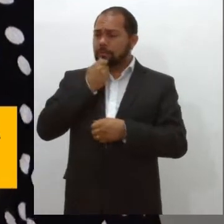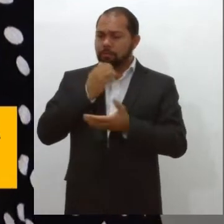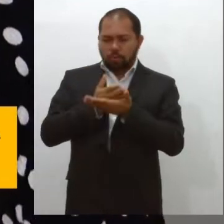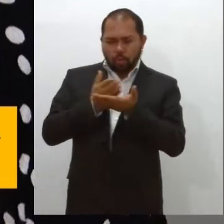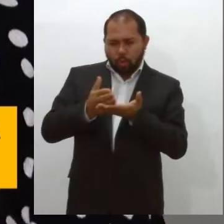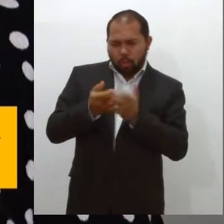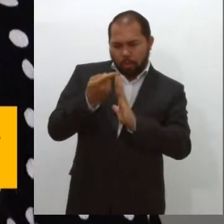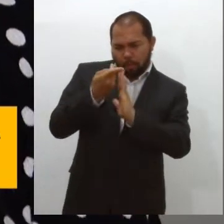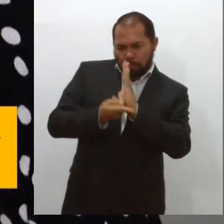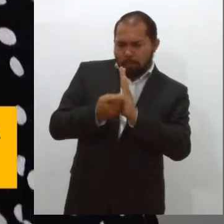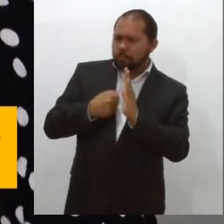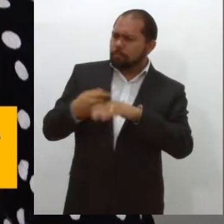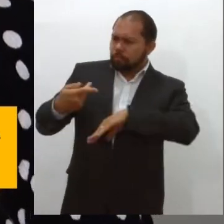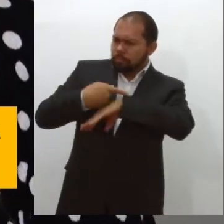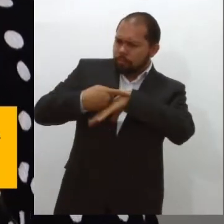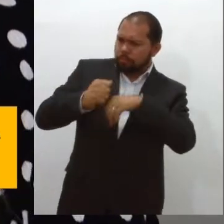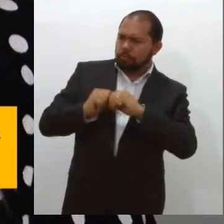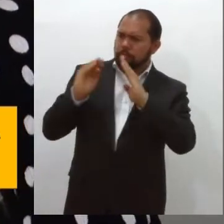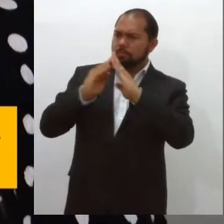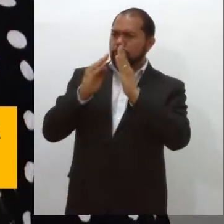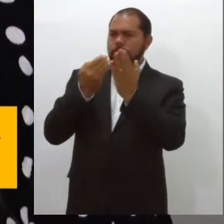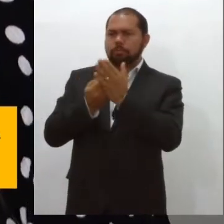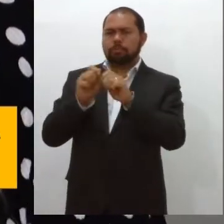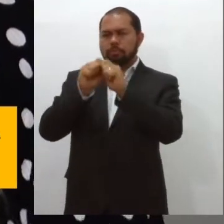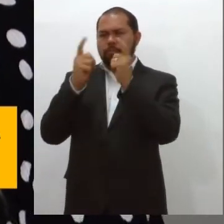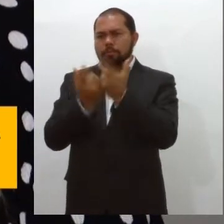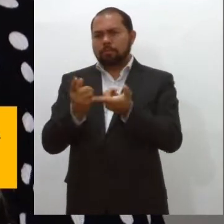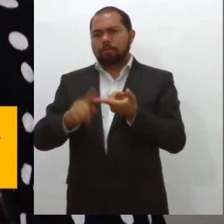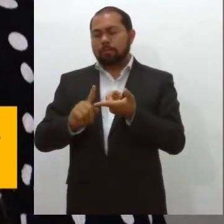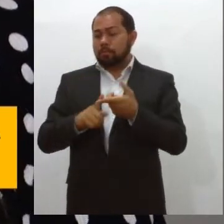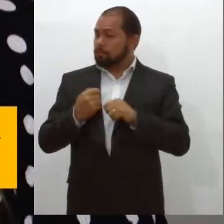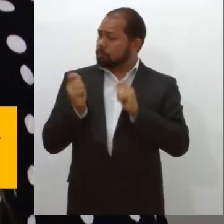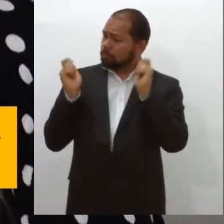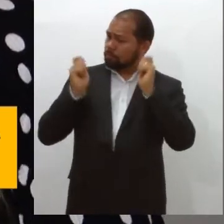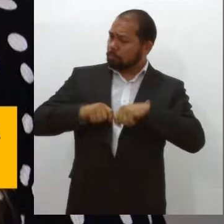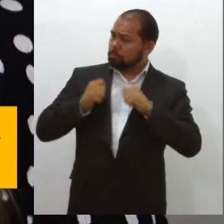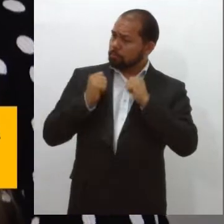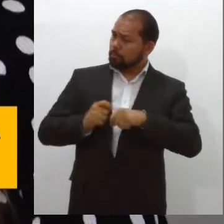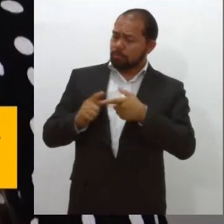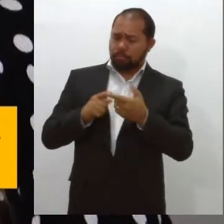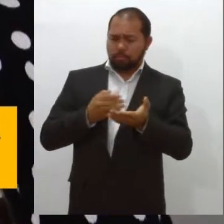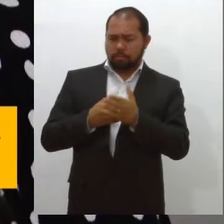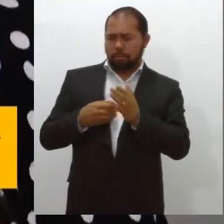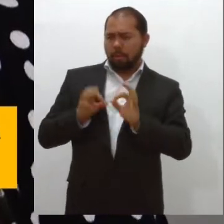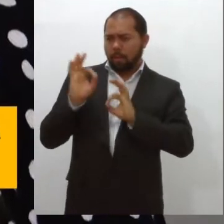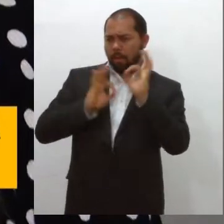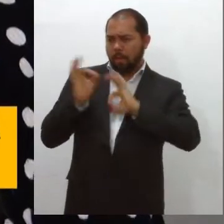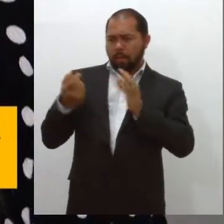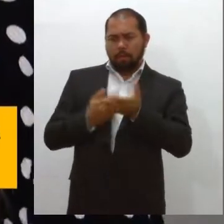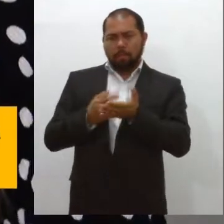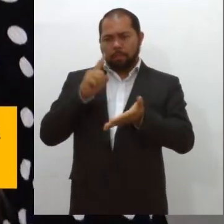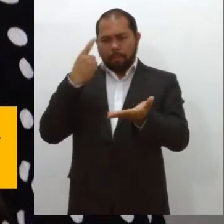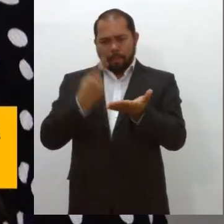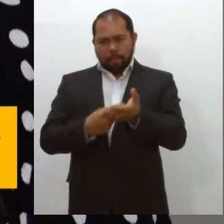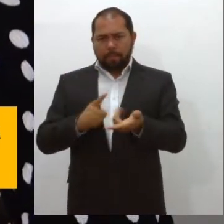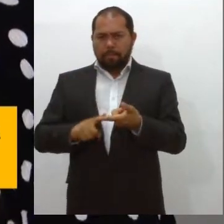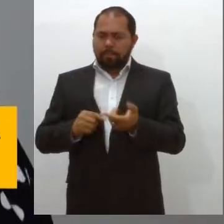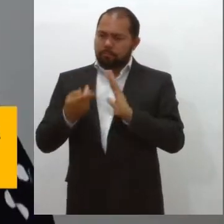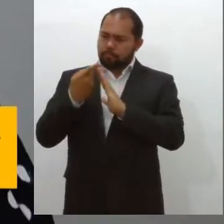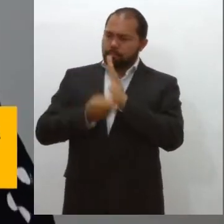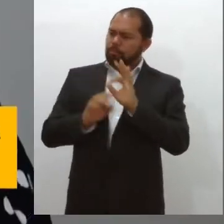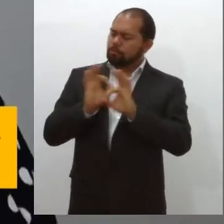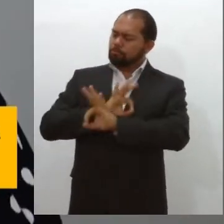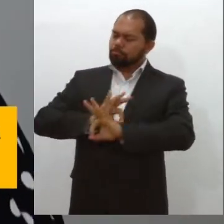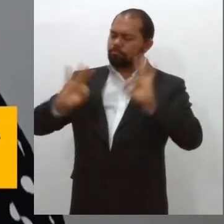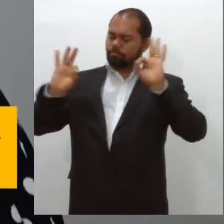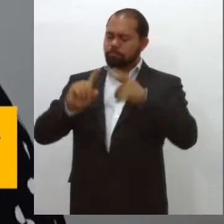nos procurem na Escola do Legislativo para que a gente possa dar andamento, iniciar esse projeto que é maravilhoso.